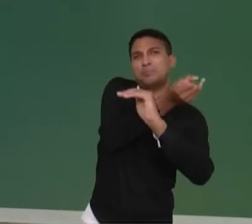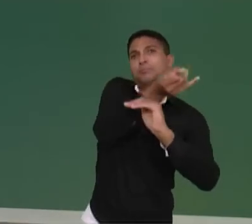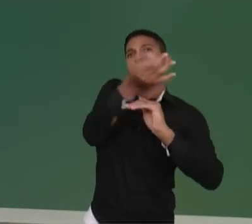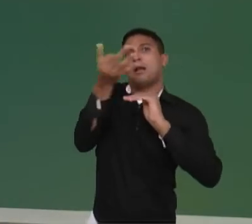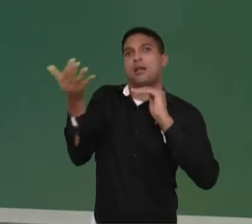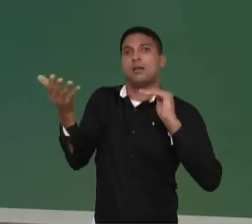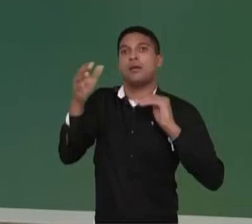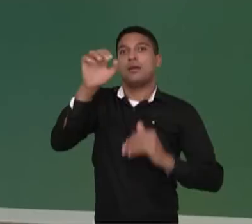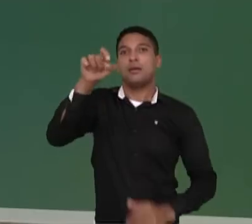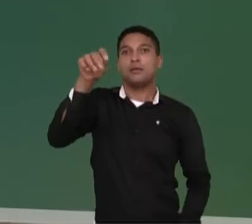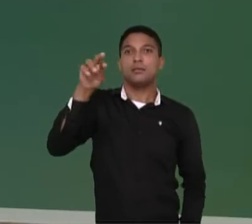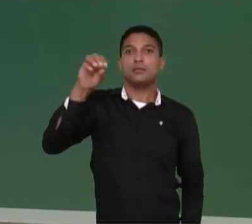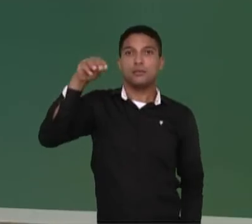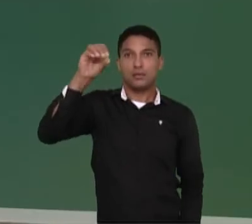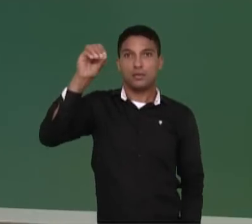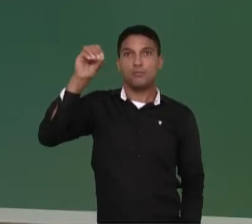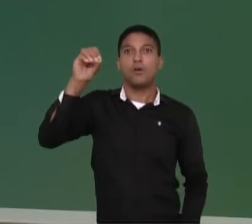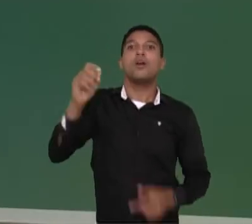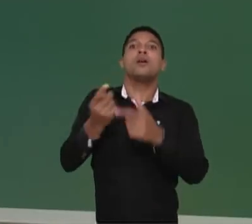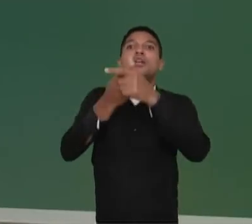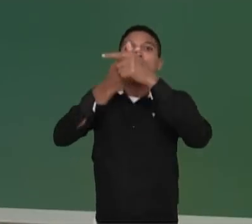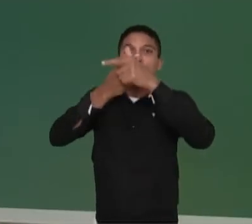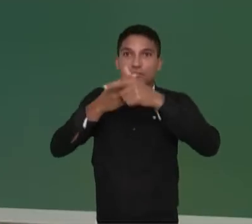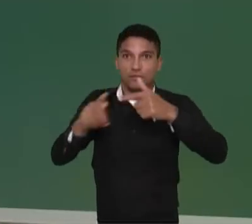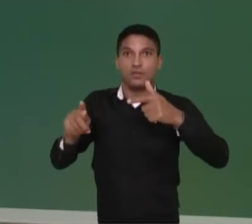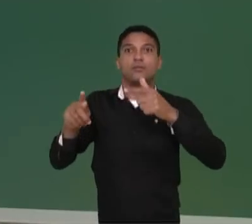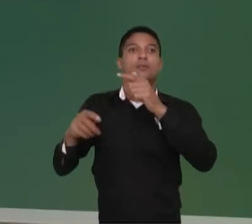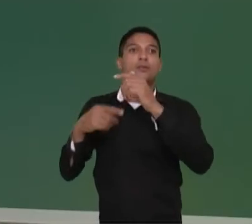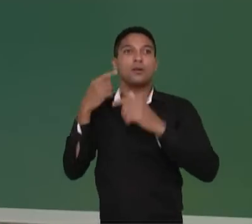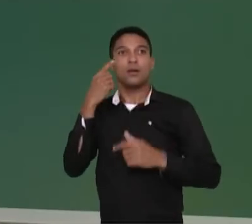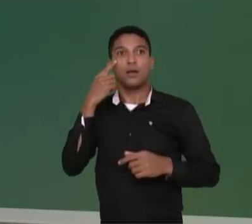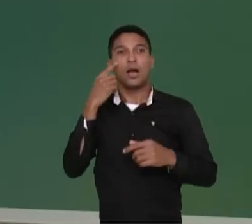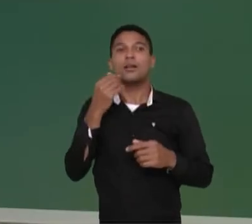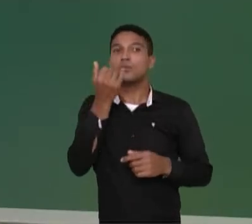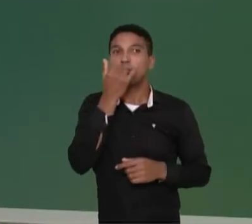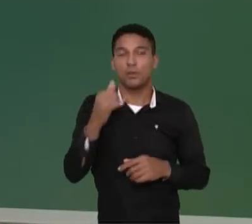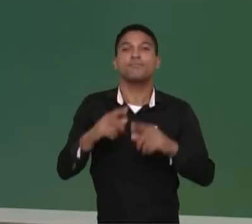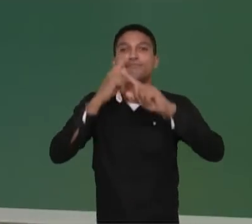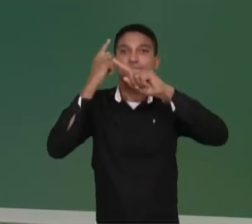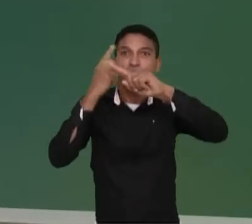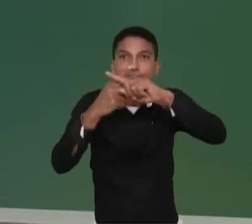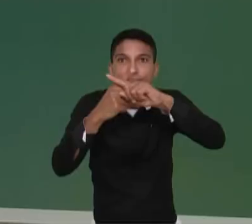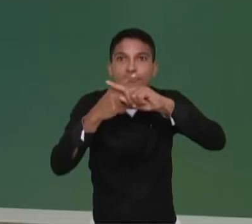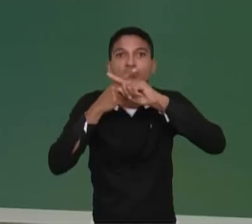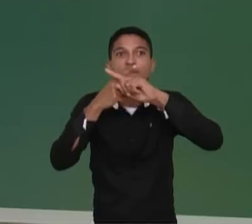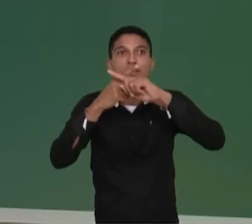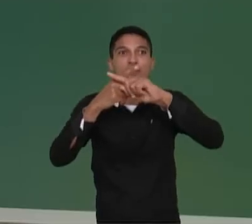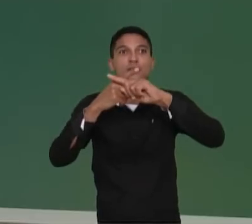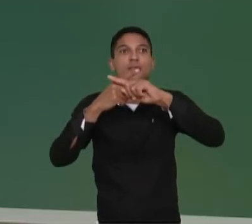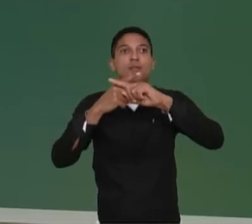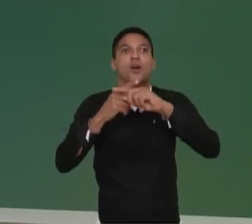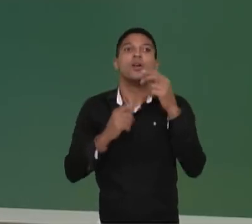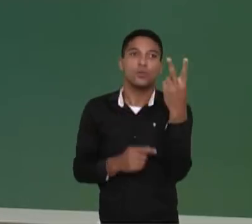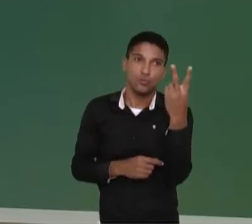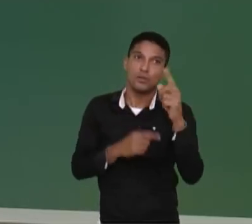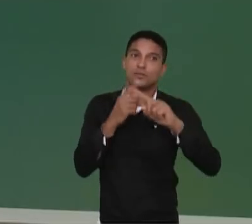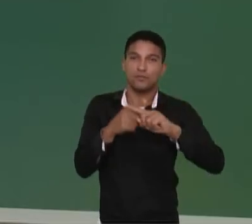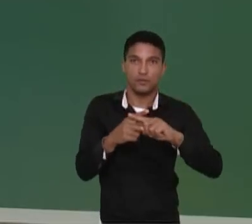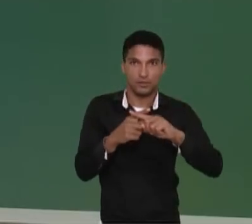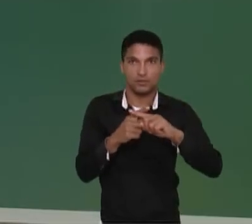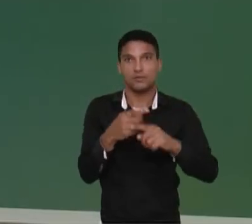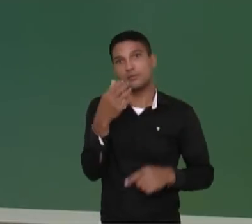à multiplicação dos meios. Ó, 2 vezes 6 igual a 3 vezes 4, né? 12 igual a 12. Nossa igualdade é verdadeira.